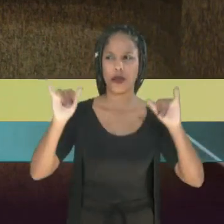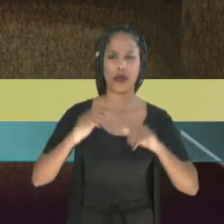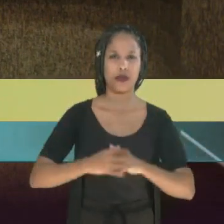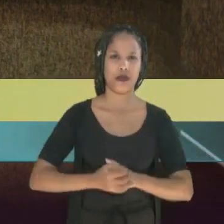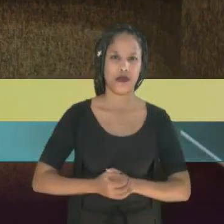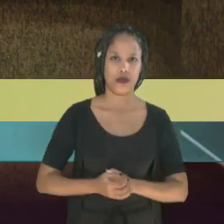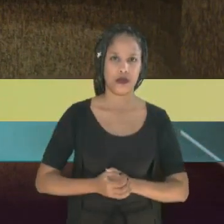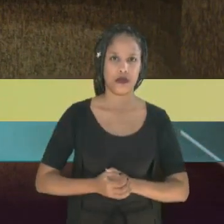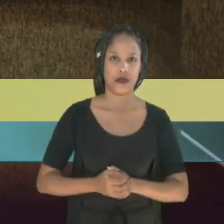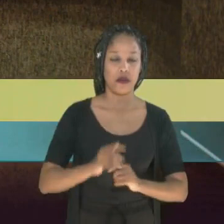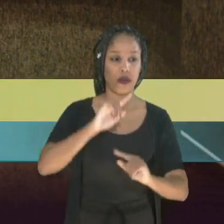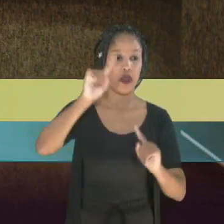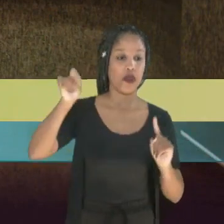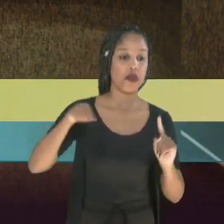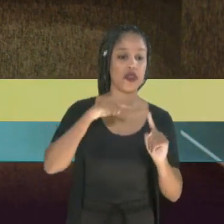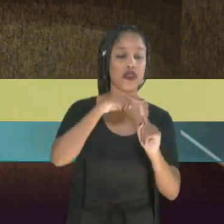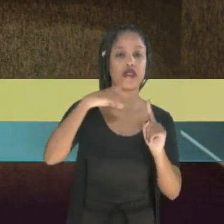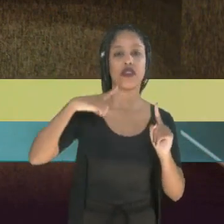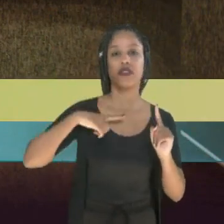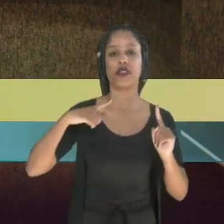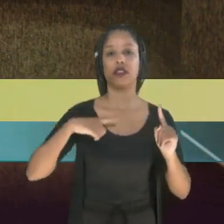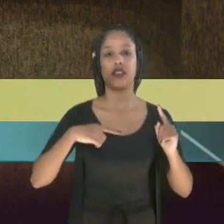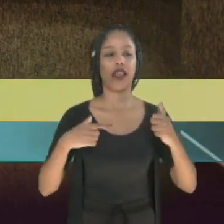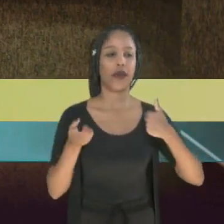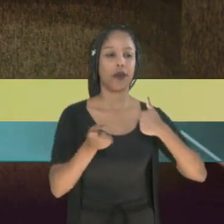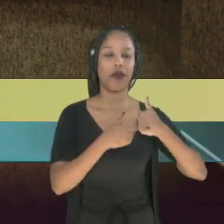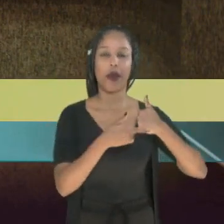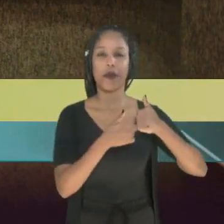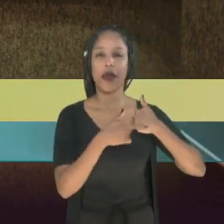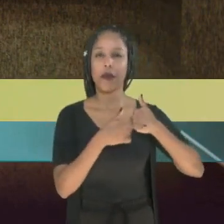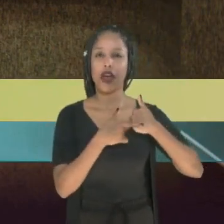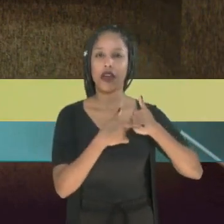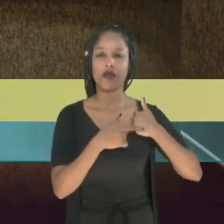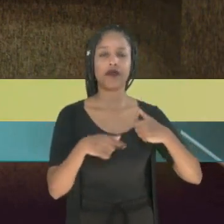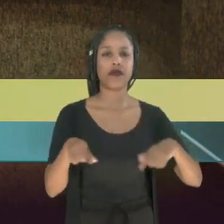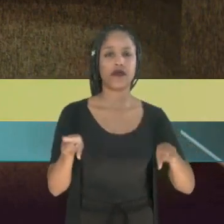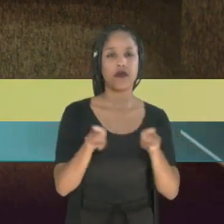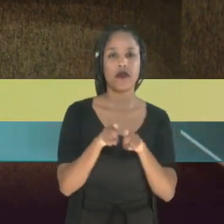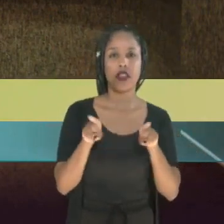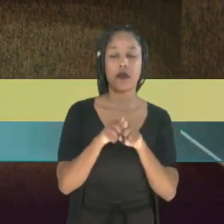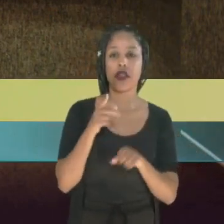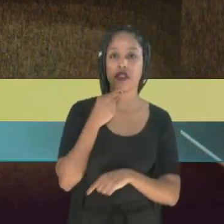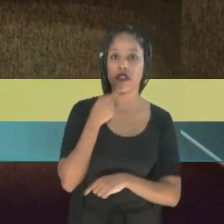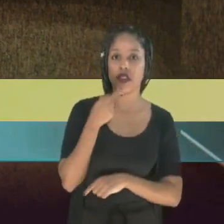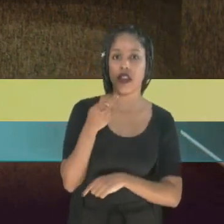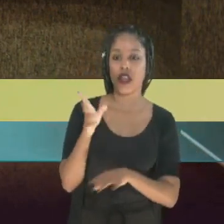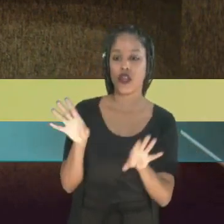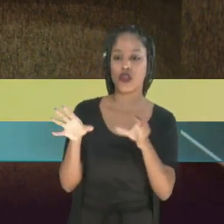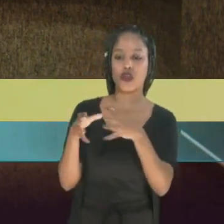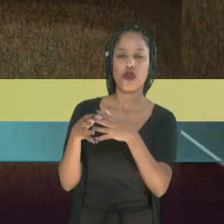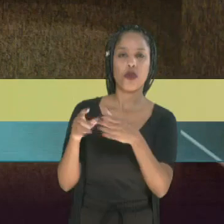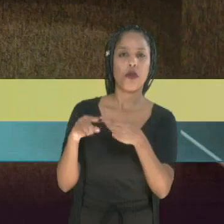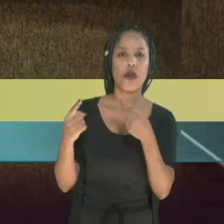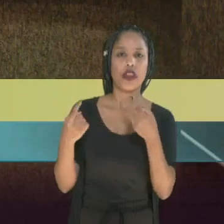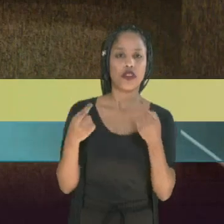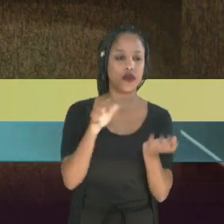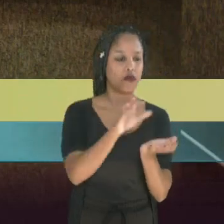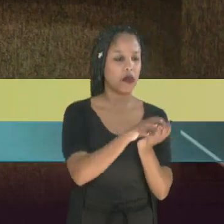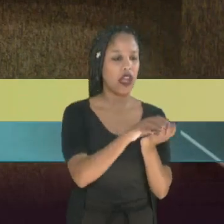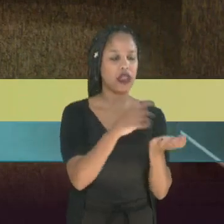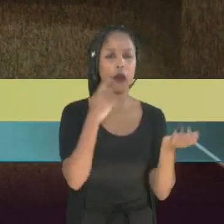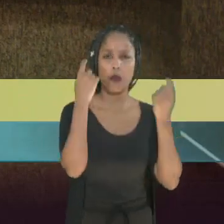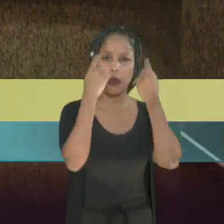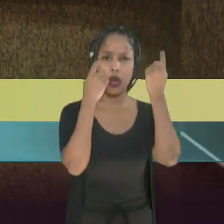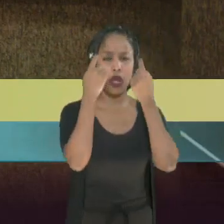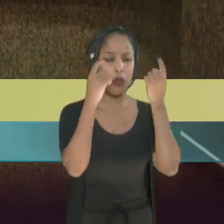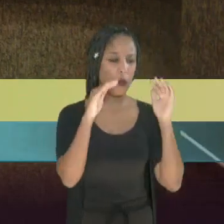com o objetivo de obter likes e falar para uma bolha sem se preocupar com Pernambuco.